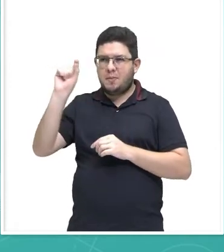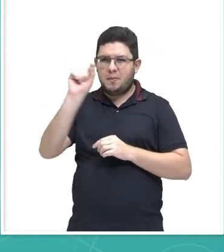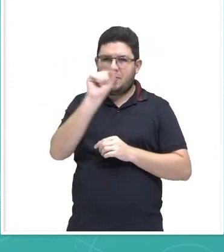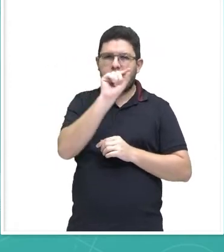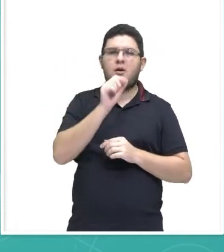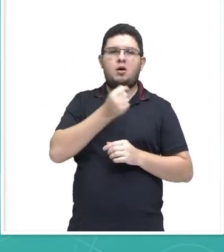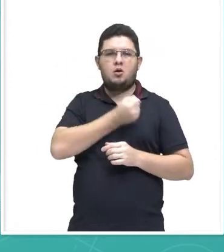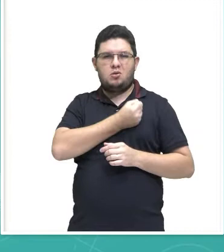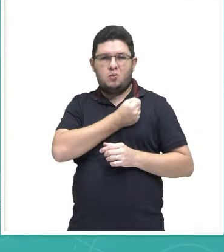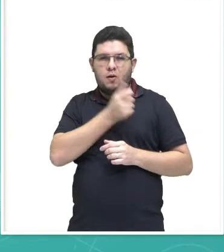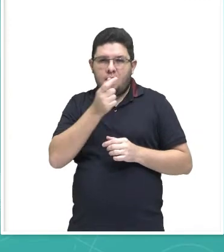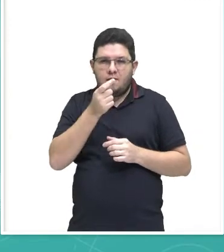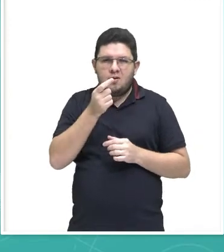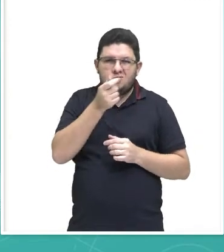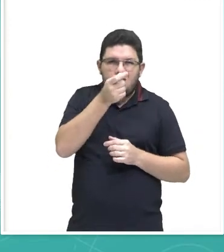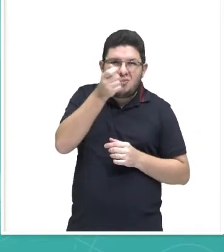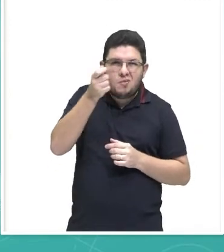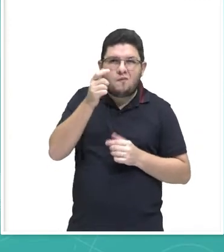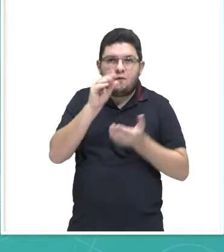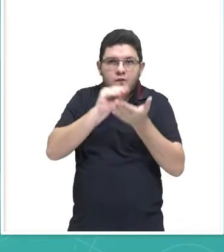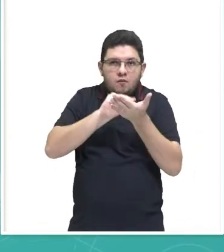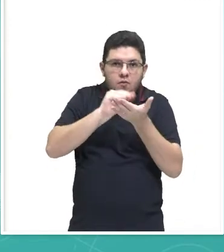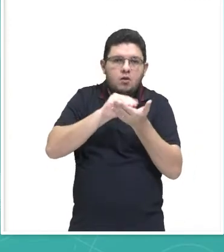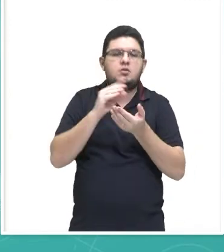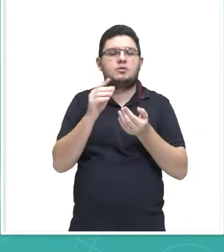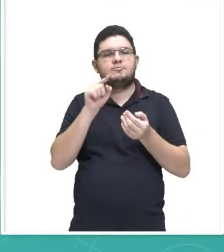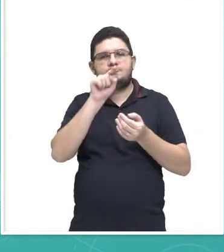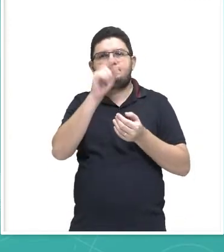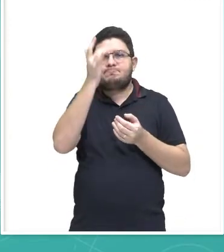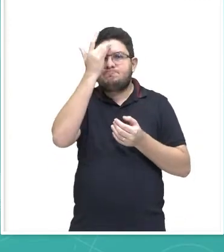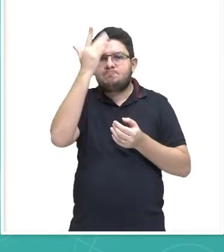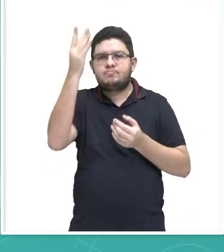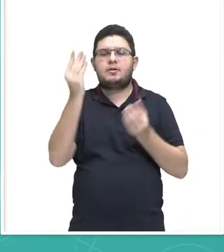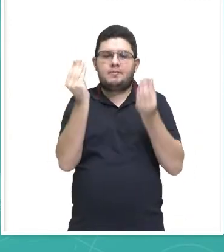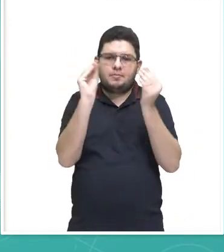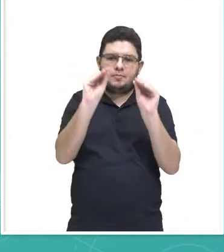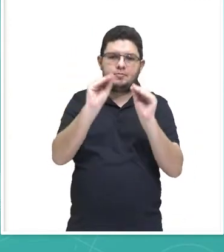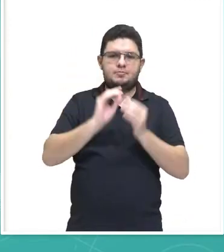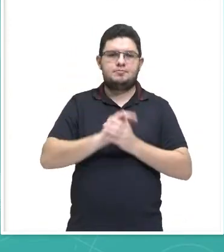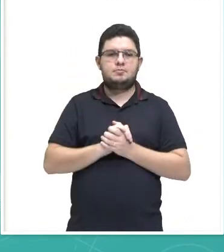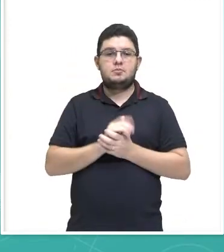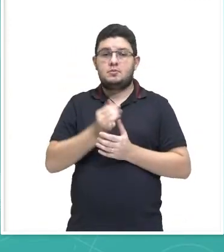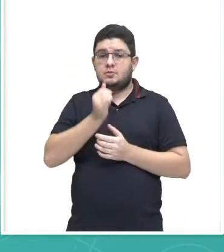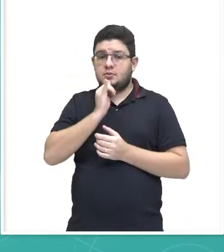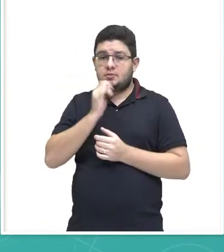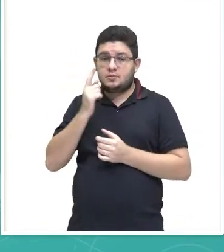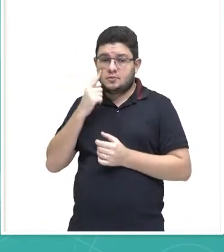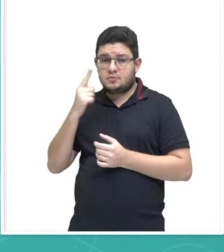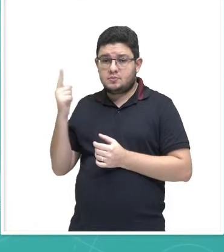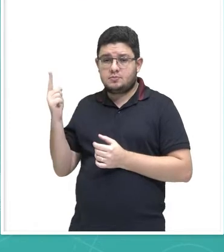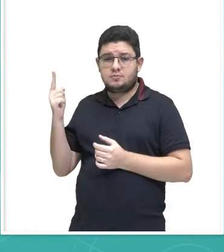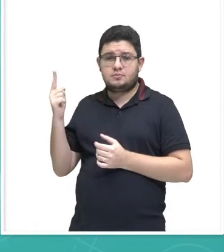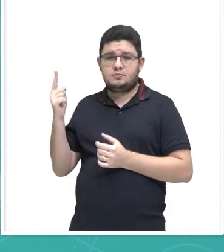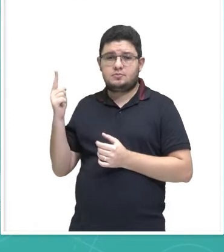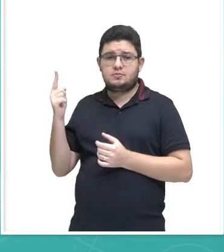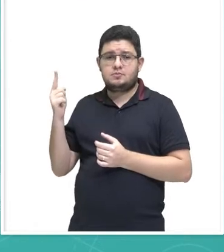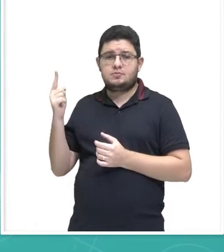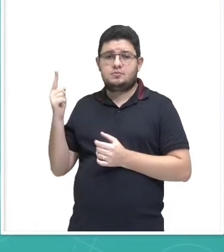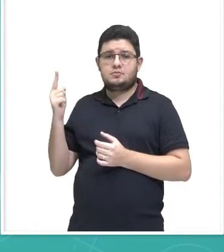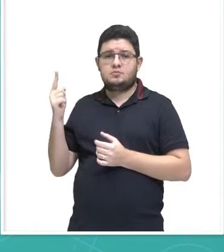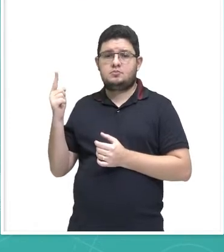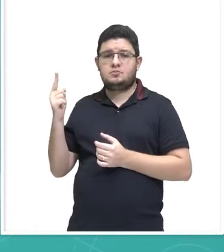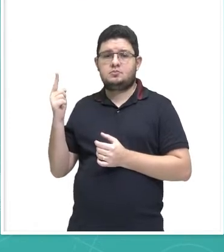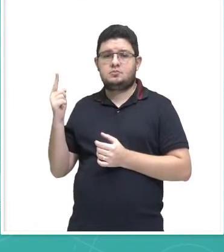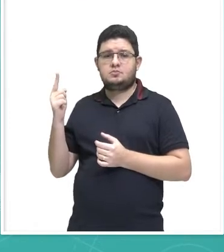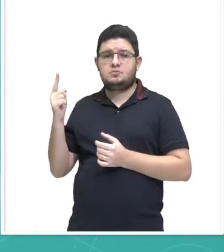para verificar. Então vamos olhar aqui, ó. Aqui falta muitos números, se vocês observarem. Aqui nós temos o 2,